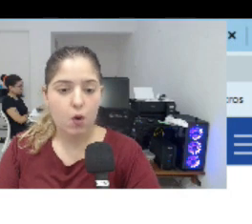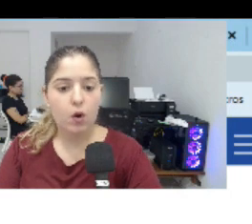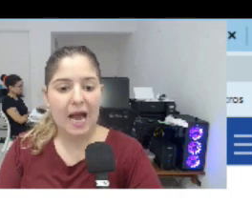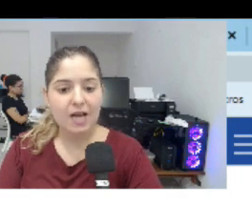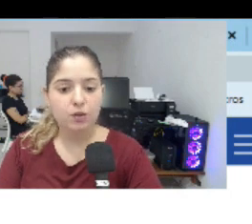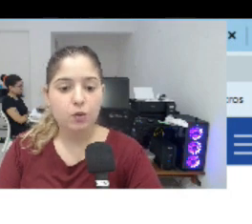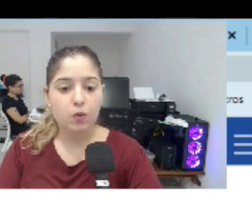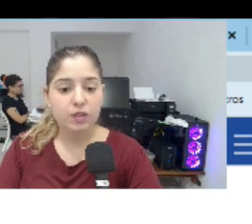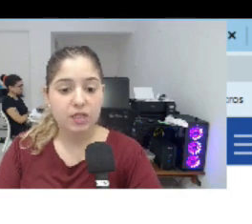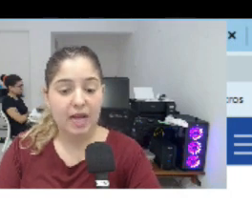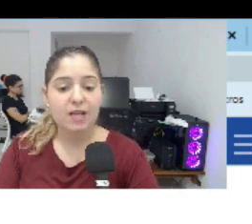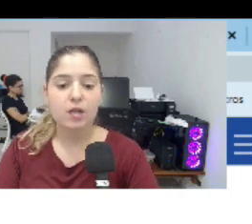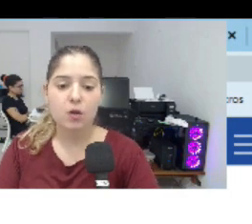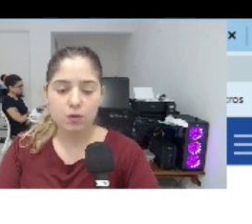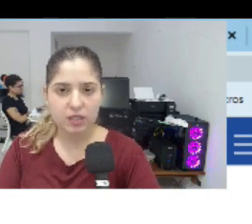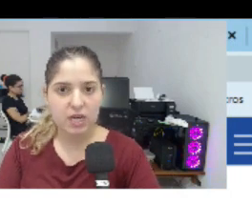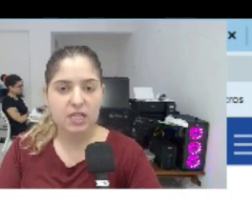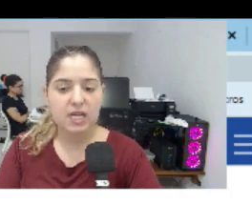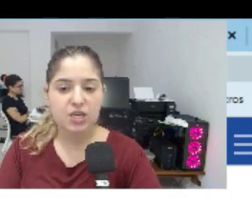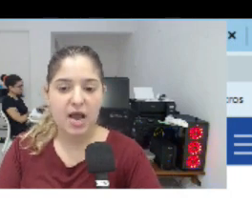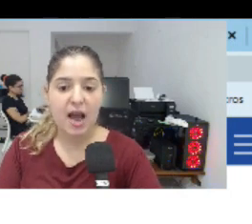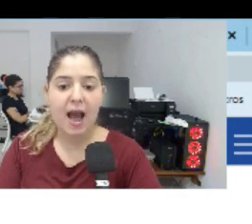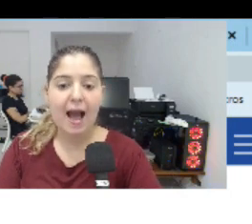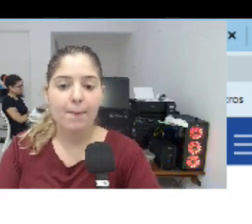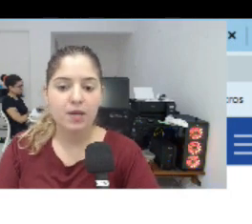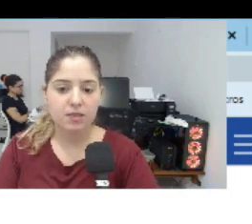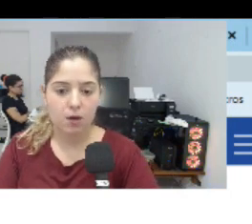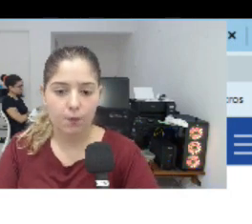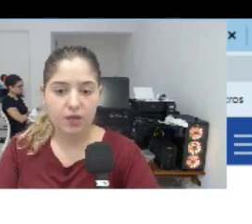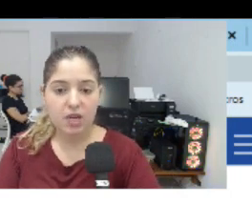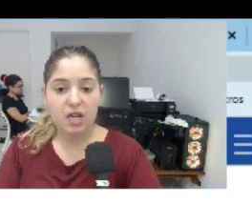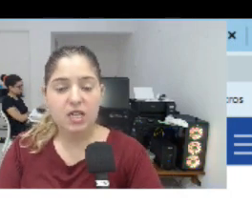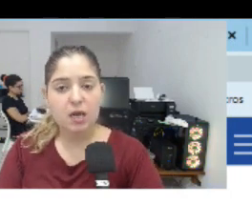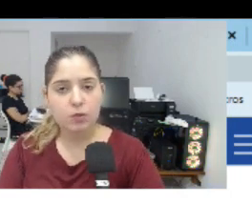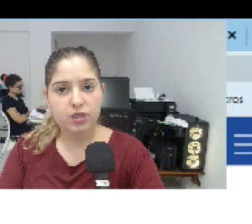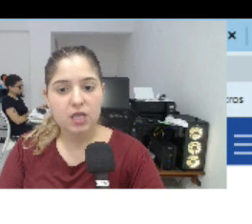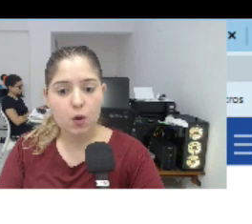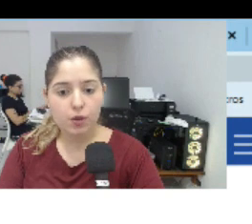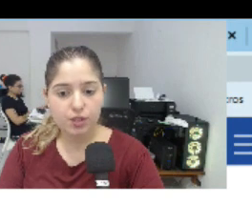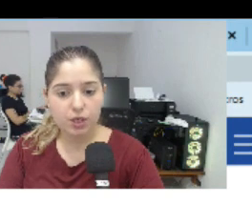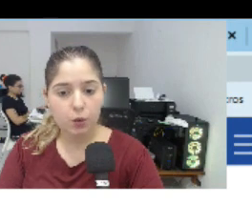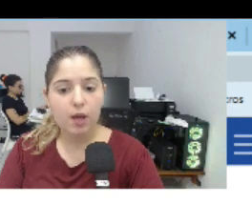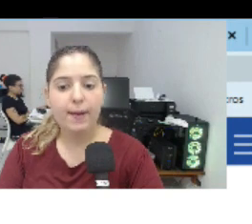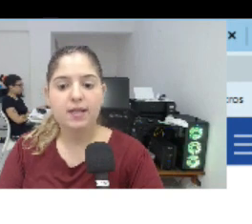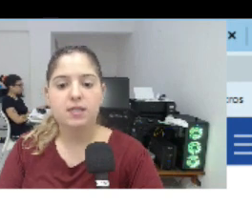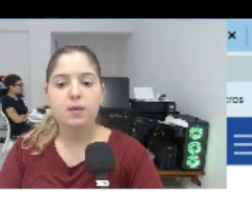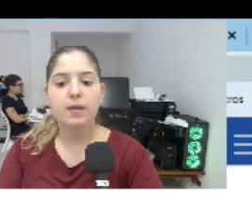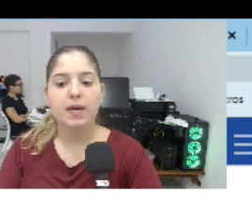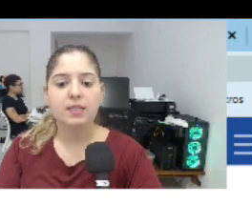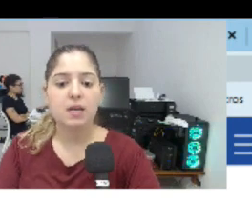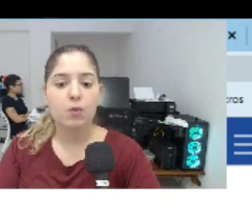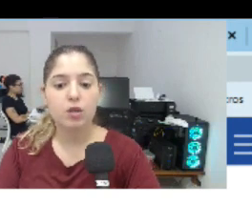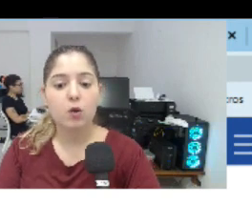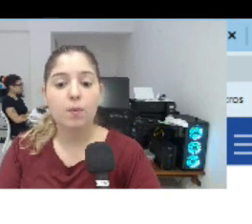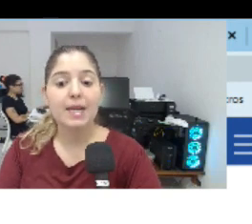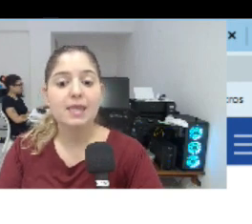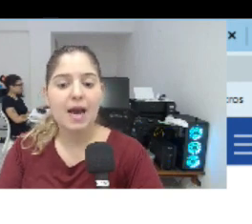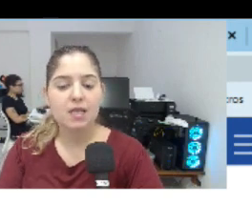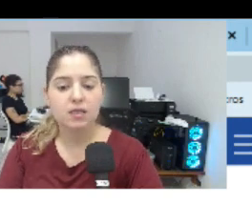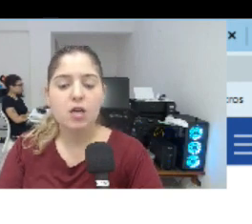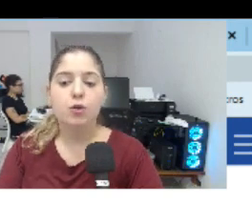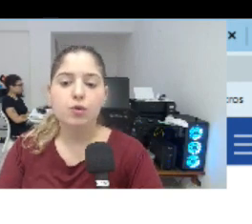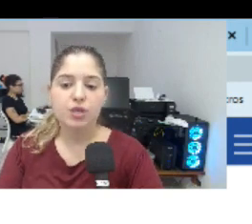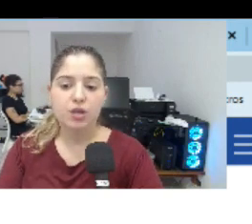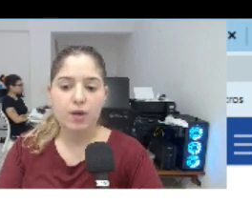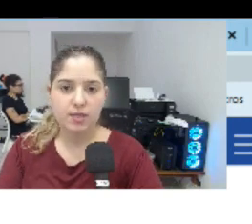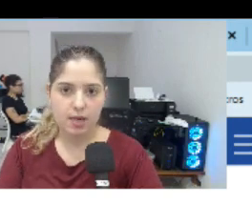Torres, caso ele consiga deixar a prisão. E temos que hoje Lula participa da cerimônia com